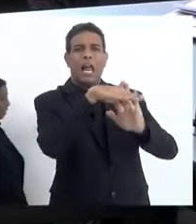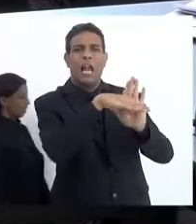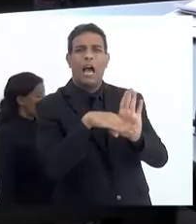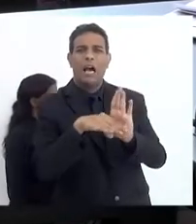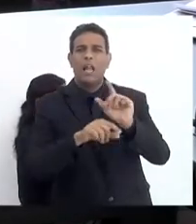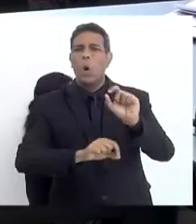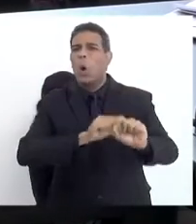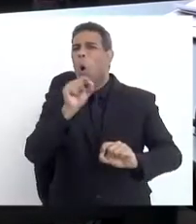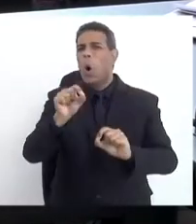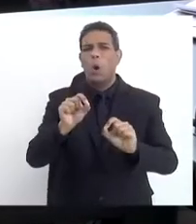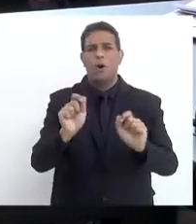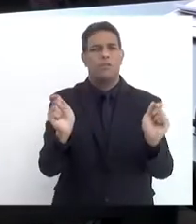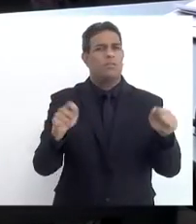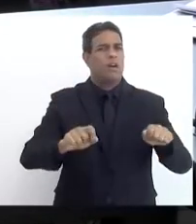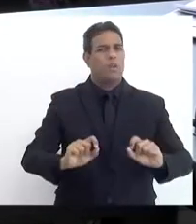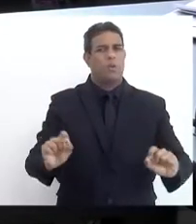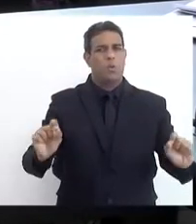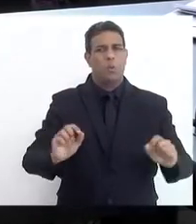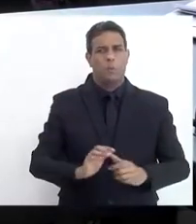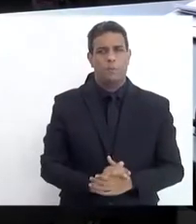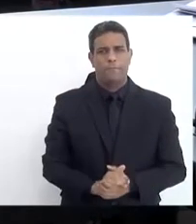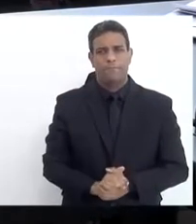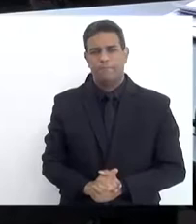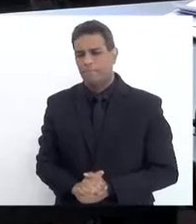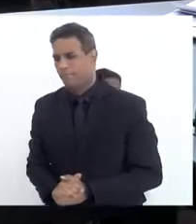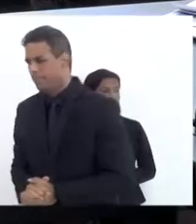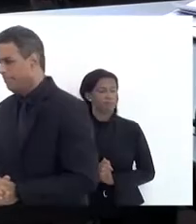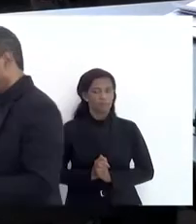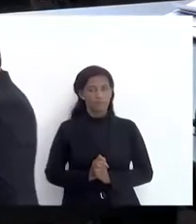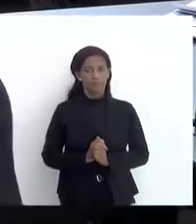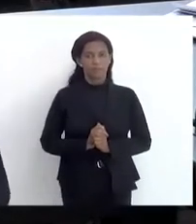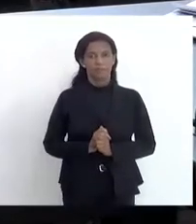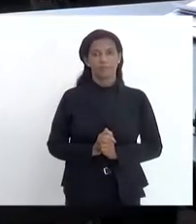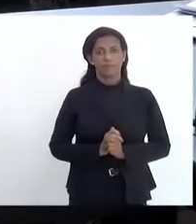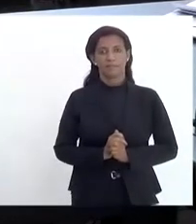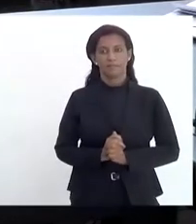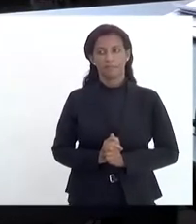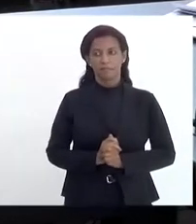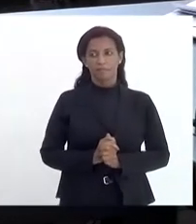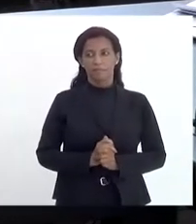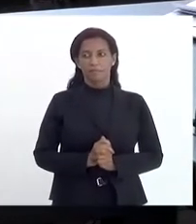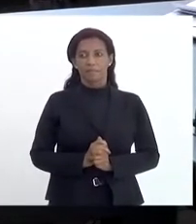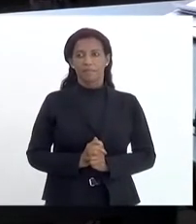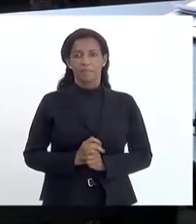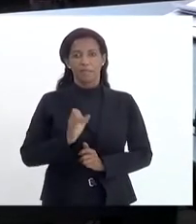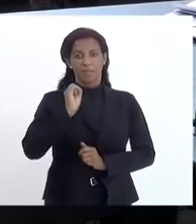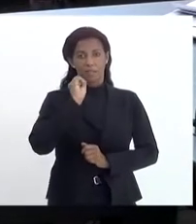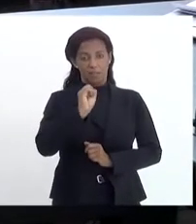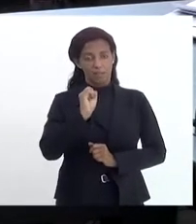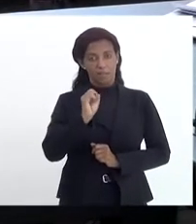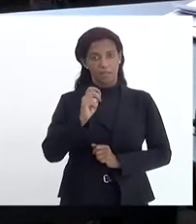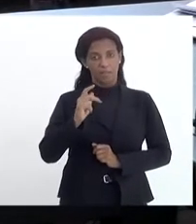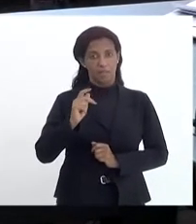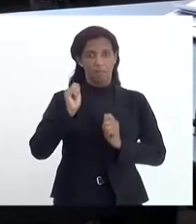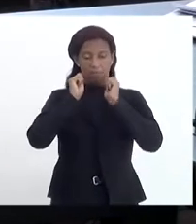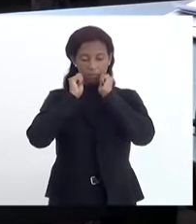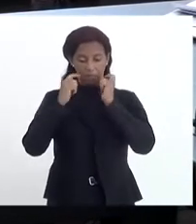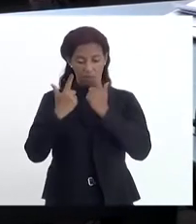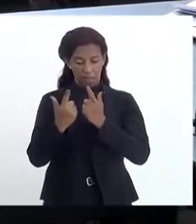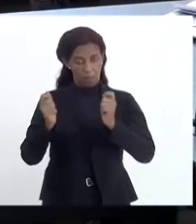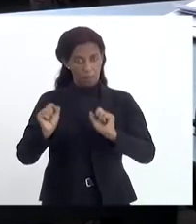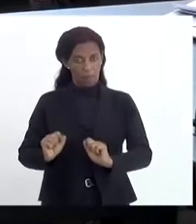tributação. Até porque o parlamento pode fazê-lo. É estabelecer norma direta. Se o parlamento pode fazê-lo... Estabelece